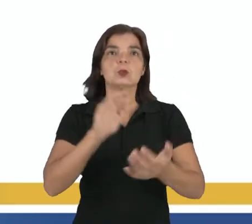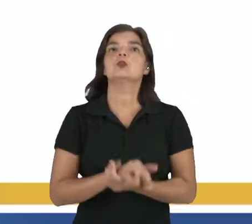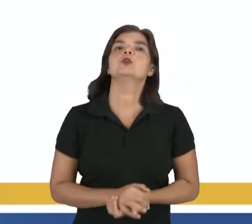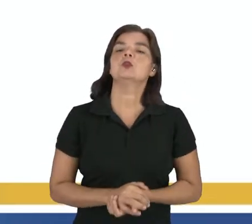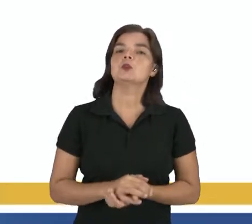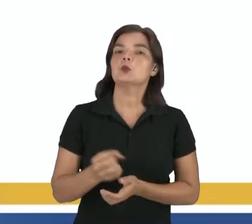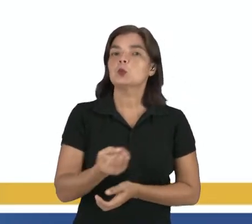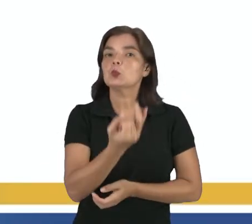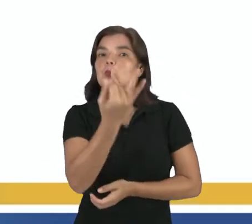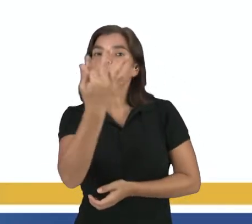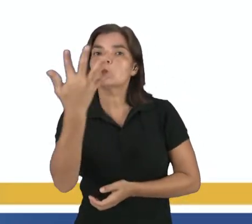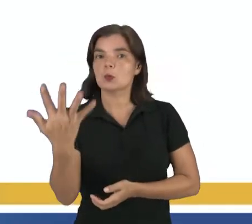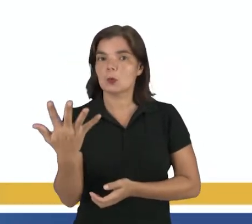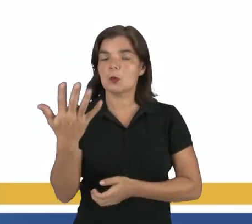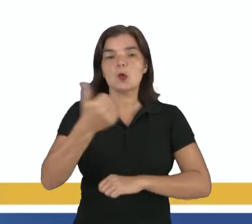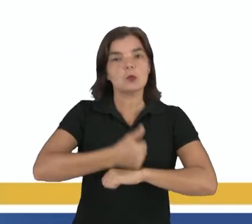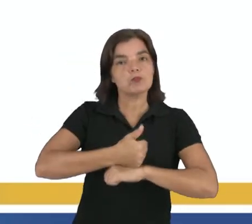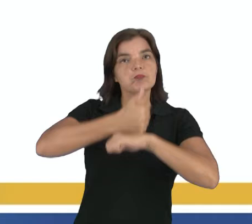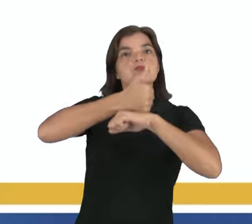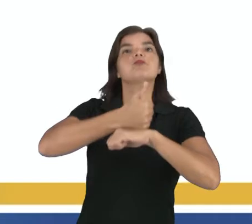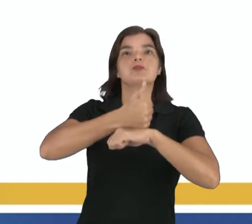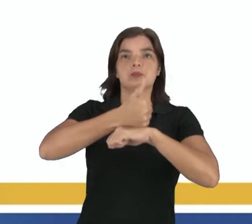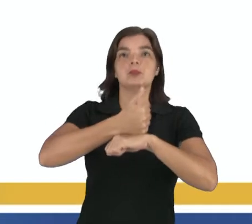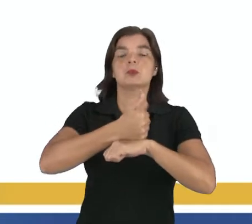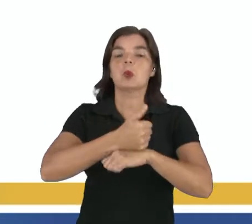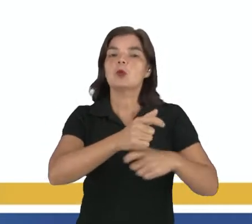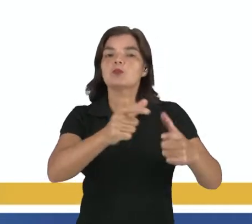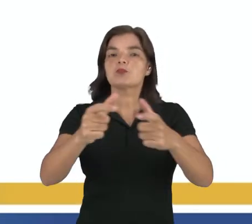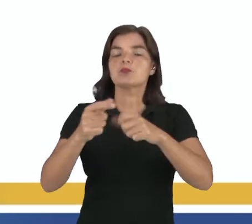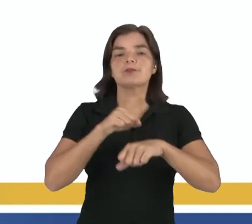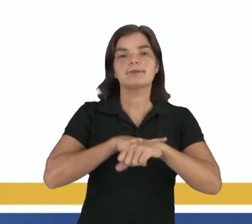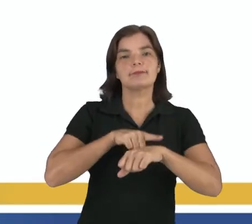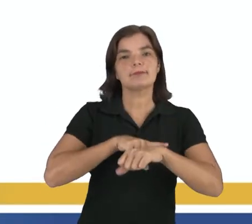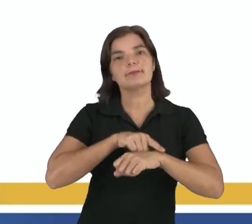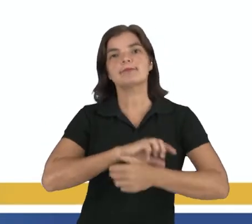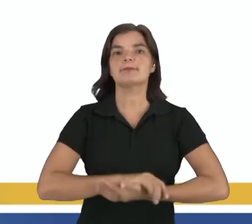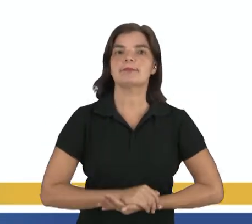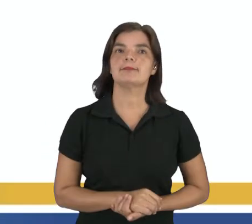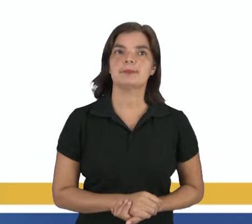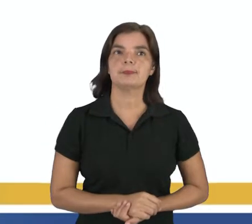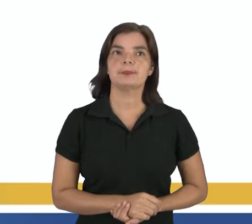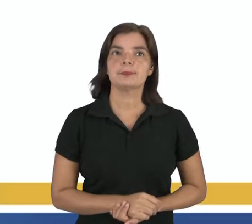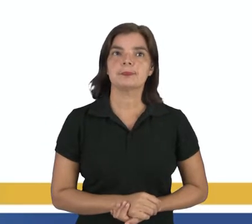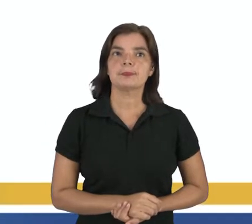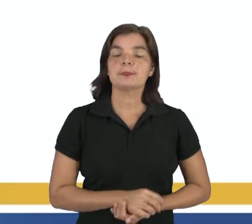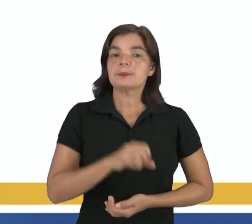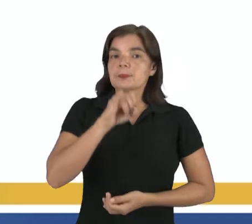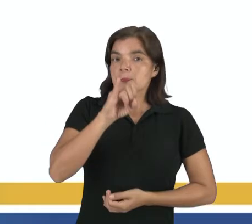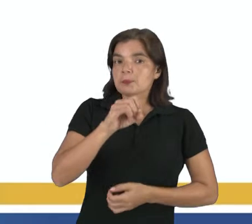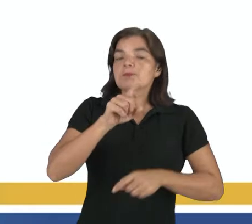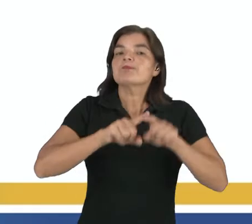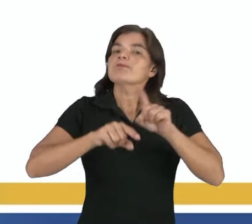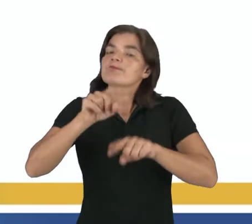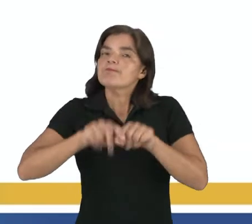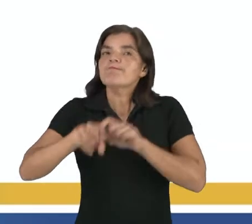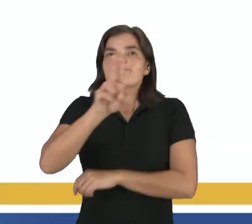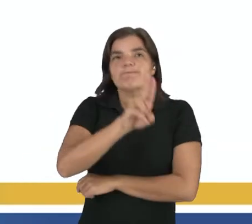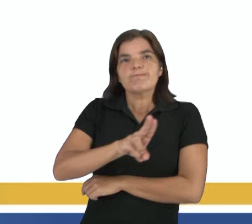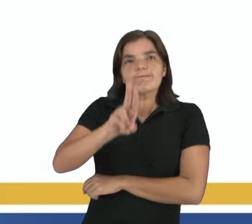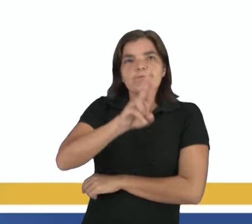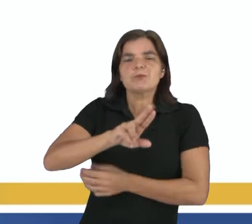informações qualitativas e quantitativas num determinado espaço de tempo. São